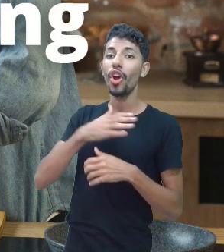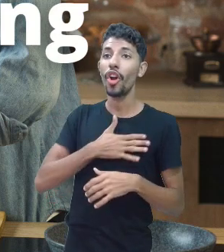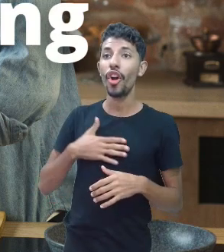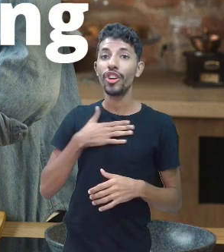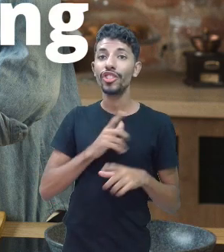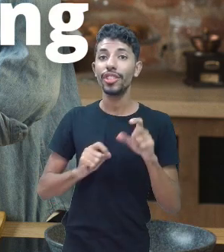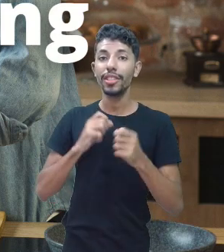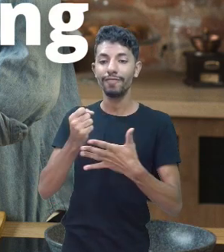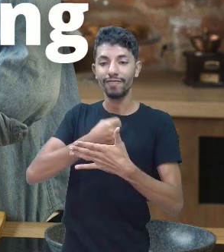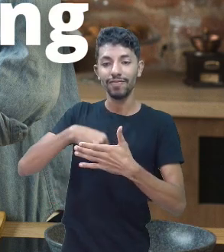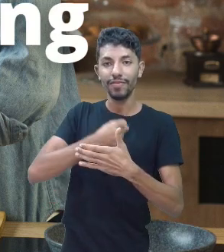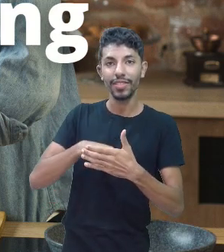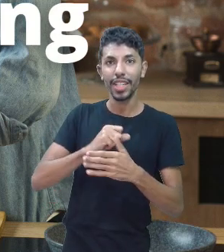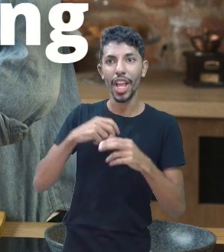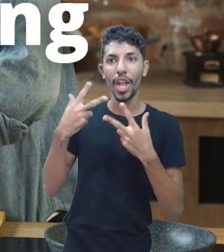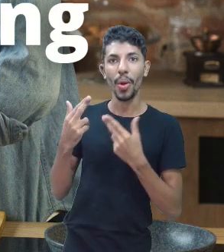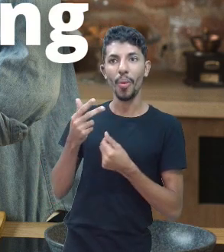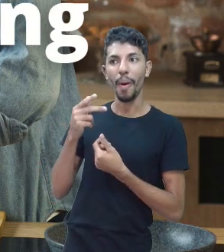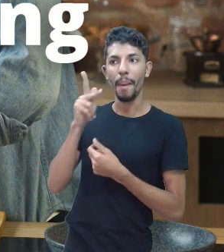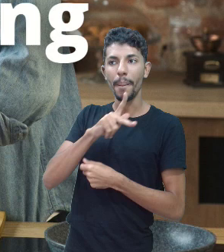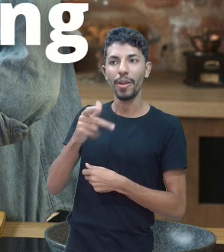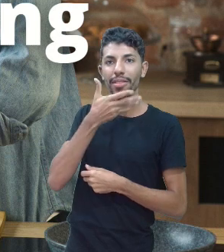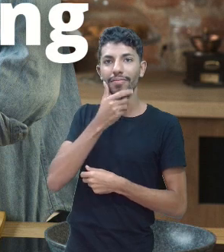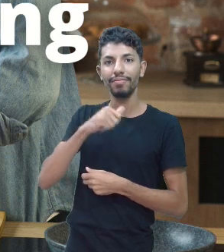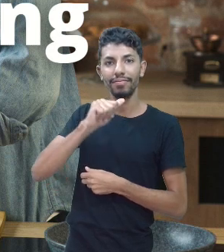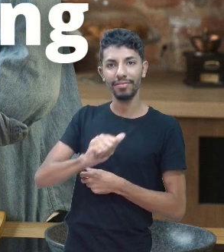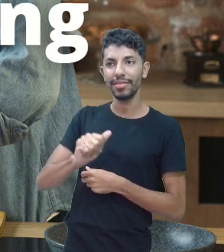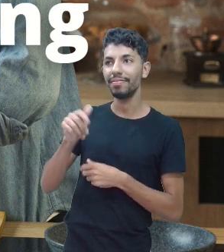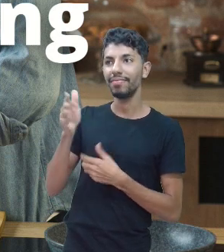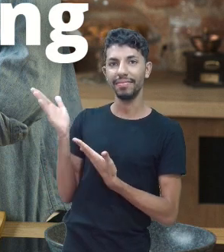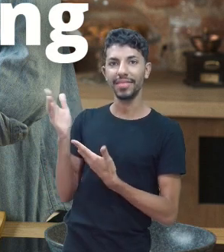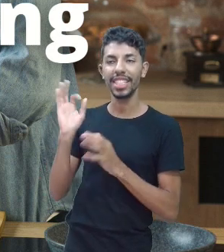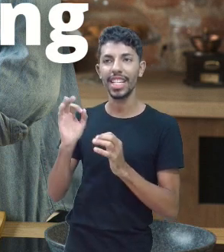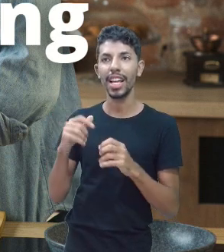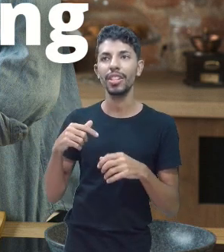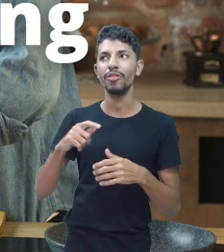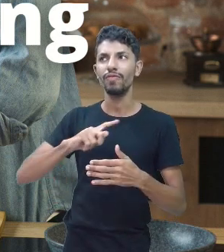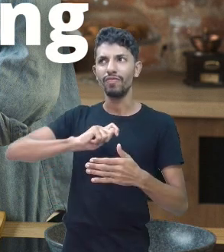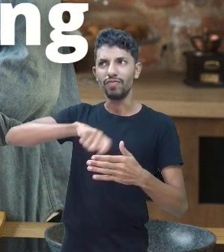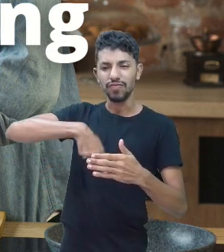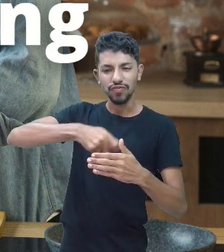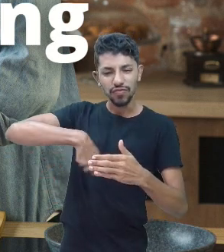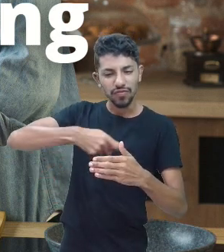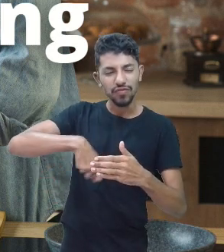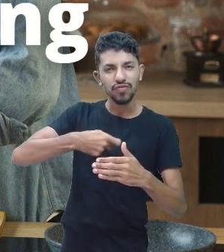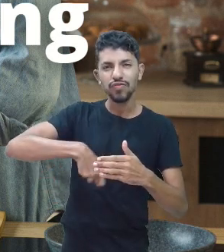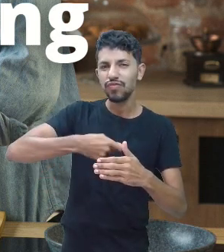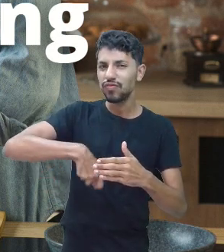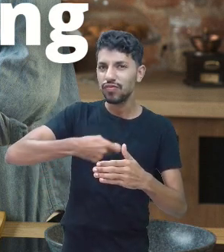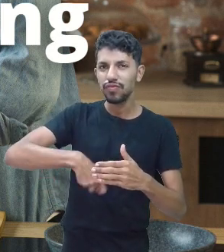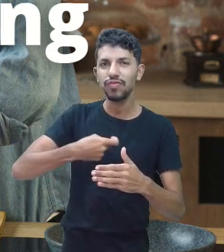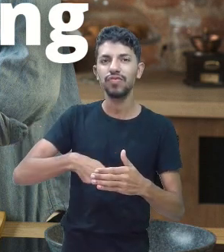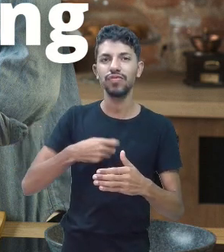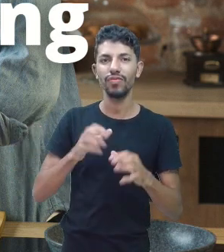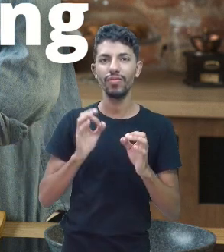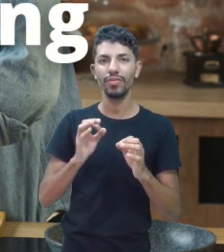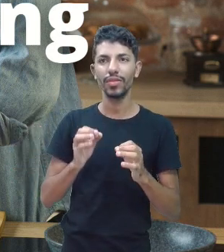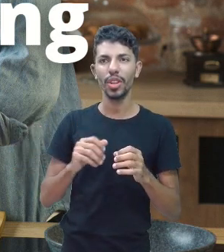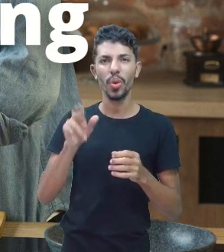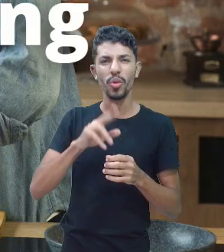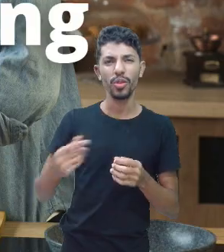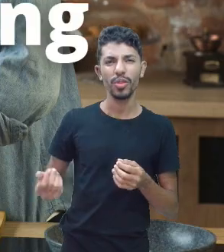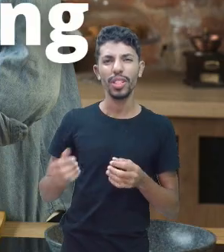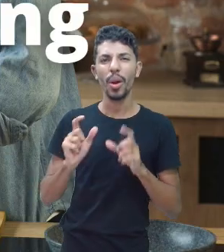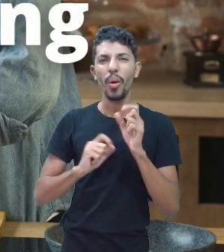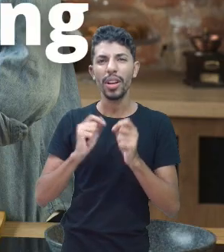como o professor André, é muito legal. Cooking, eu gosto de cozinhar também. Eu boto ketchup por cima das coisas, eu boto um queijo